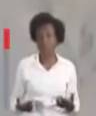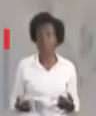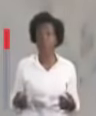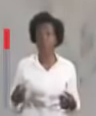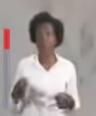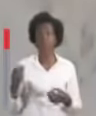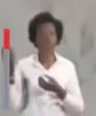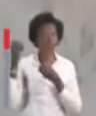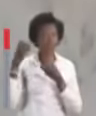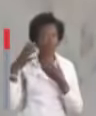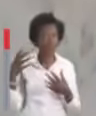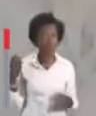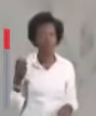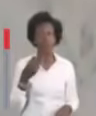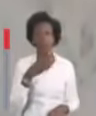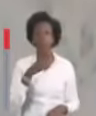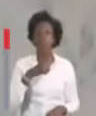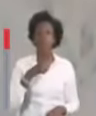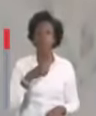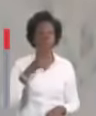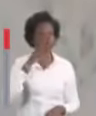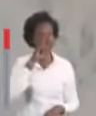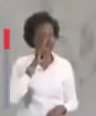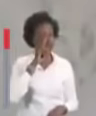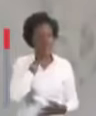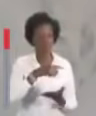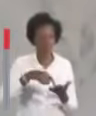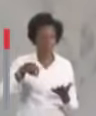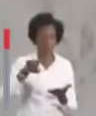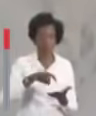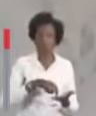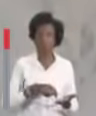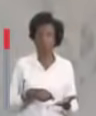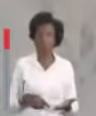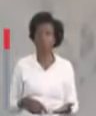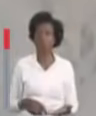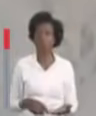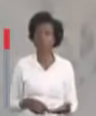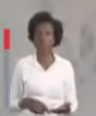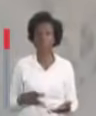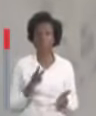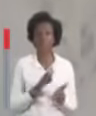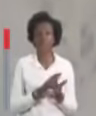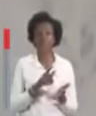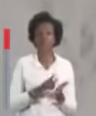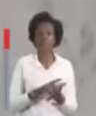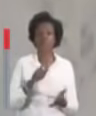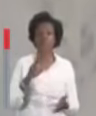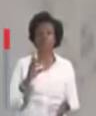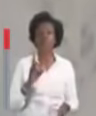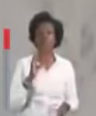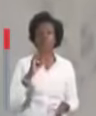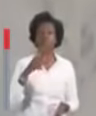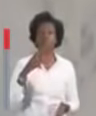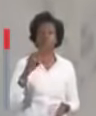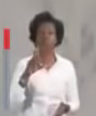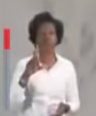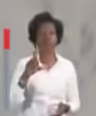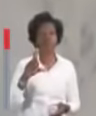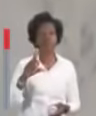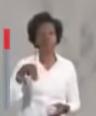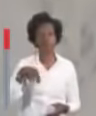uma informação seu presidente uma ameaça de cancelamento desses diplomas desses